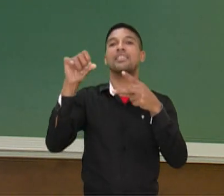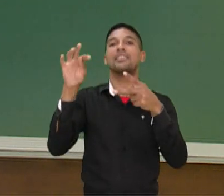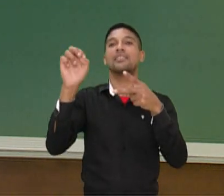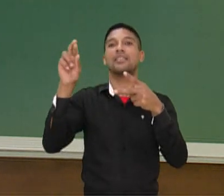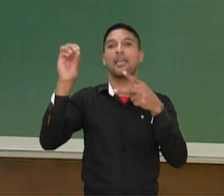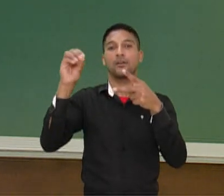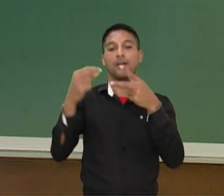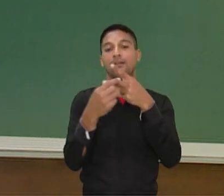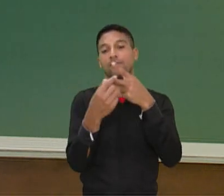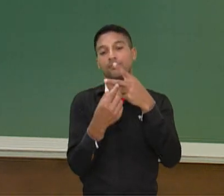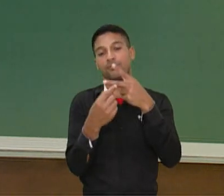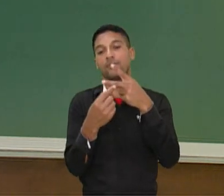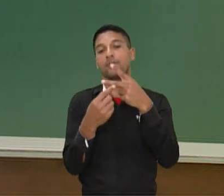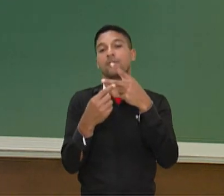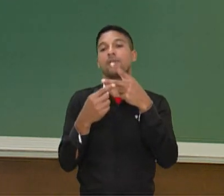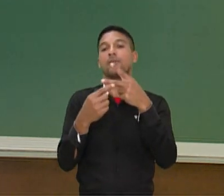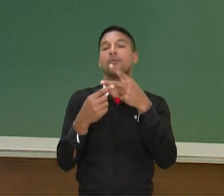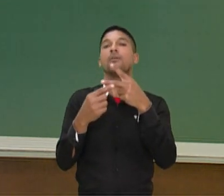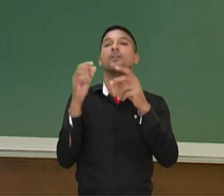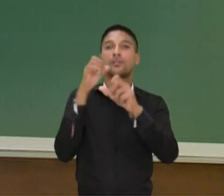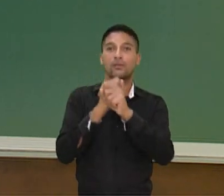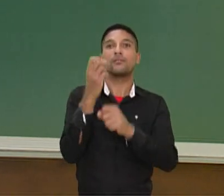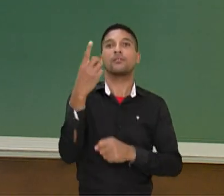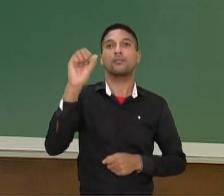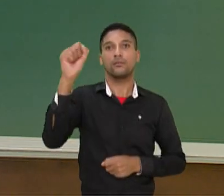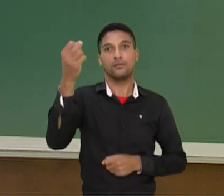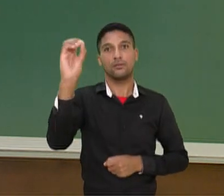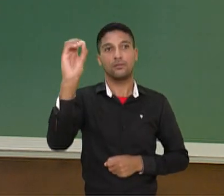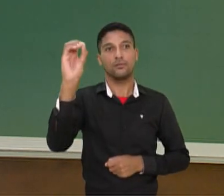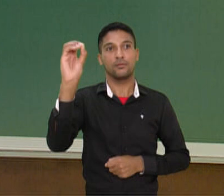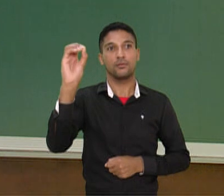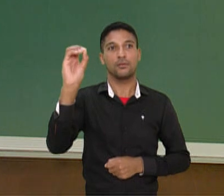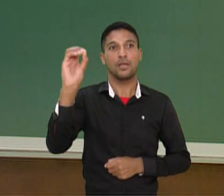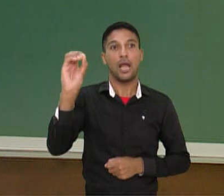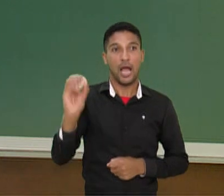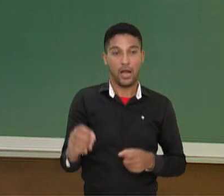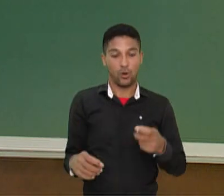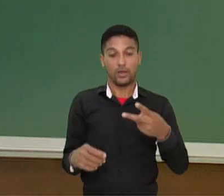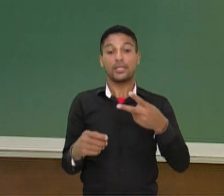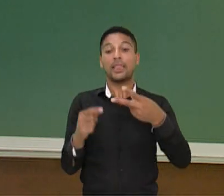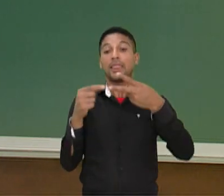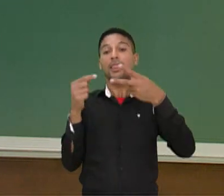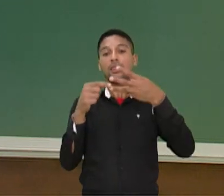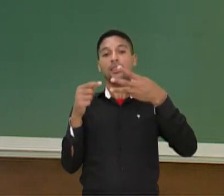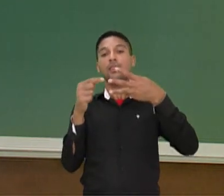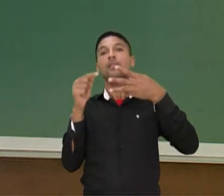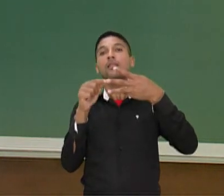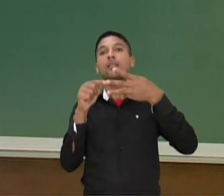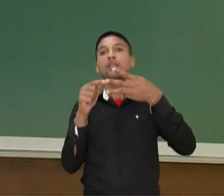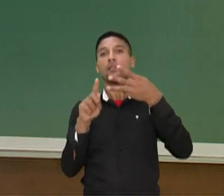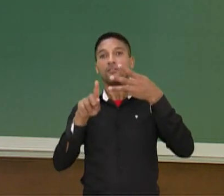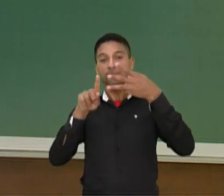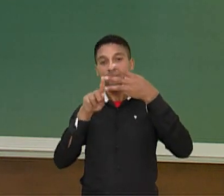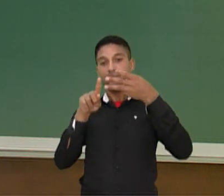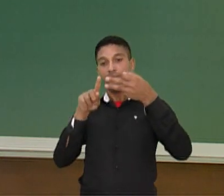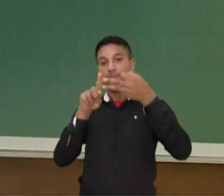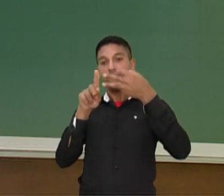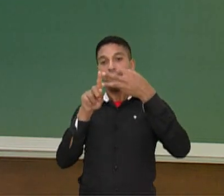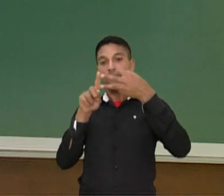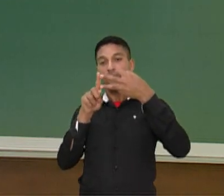180. Se você somar os ângulos do triângulo 2, esse pequenininho, esse e esse, vai